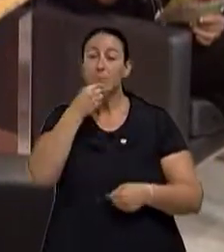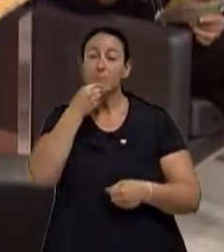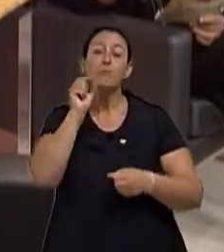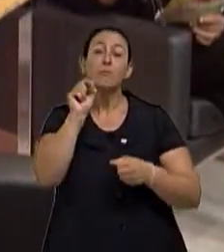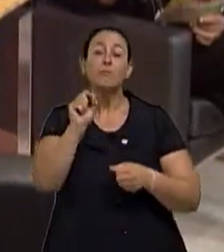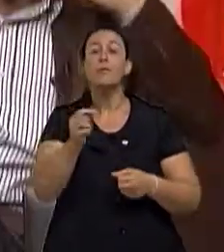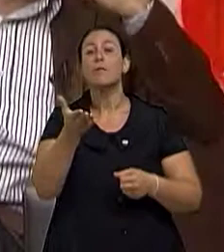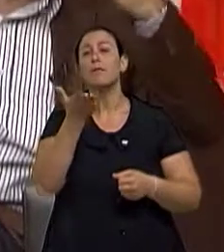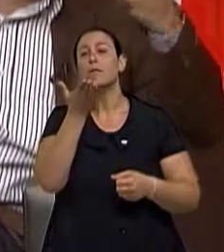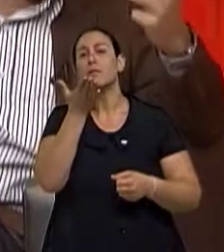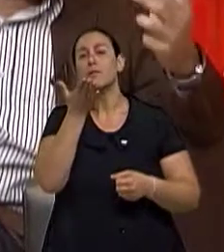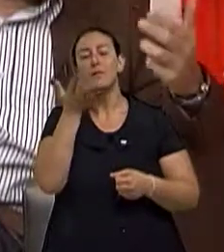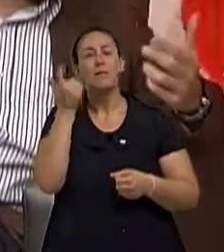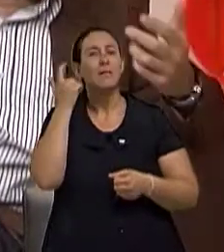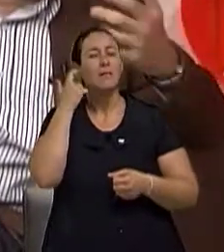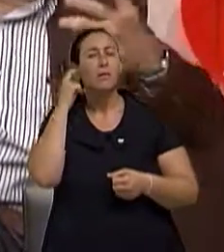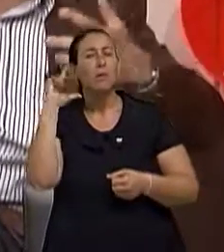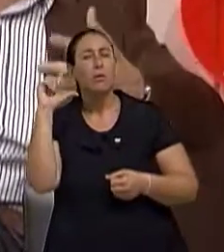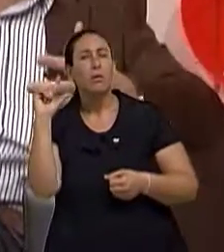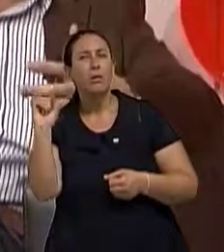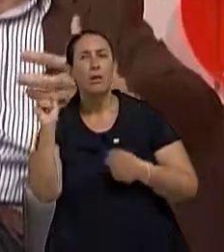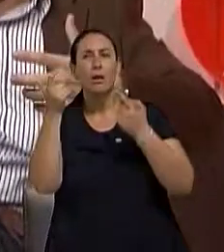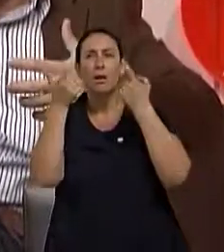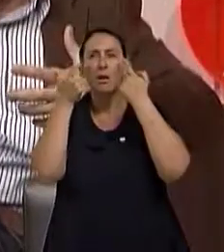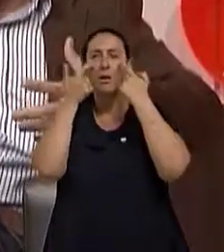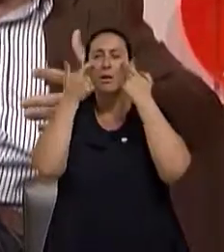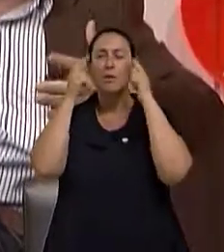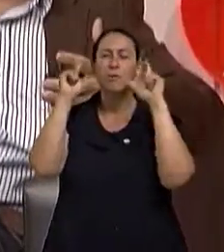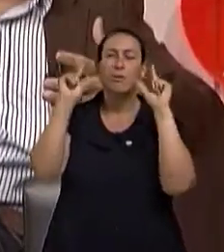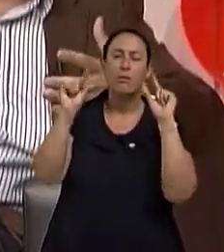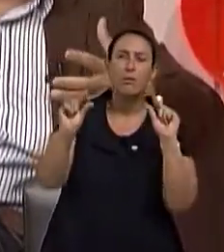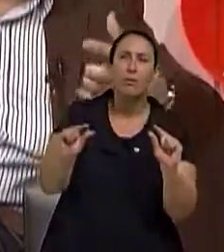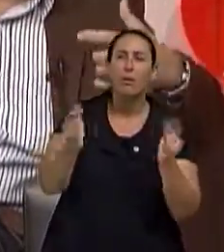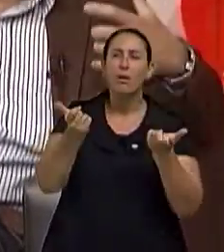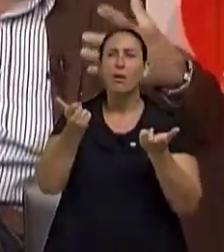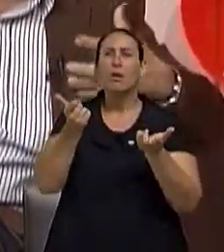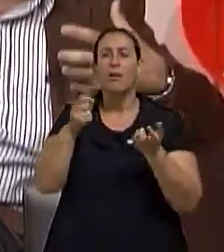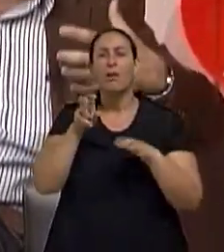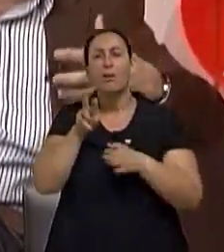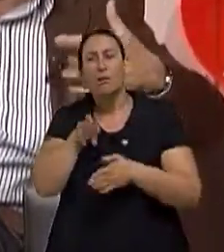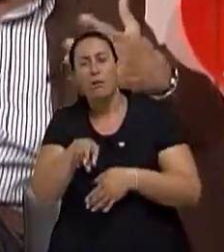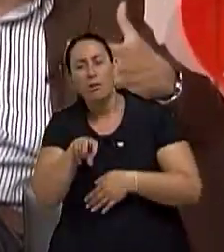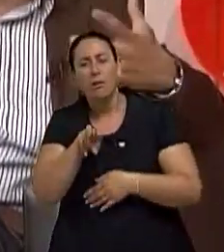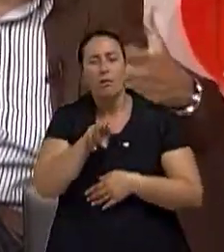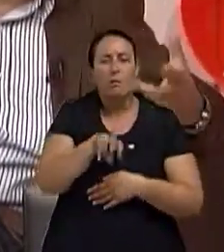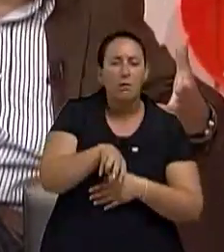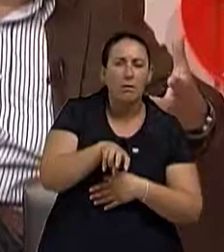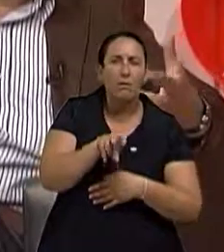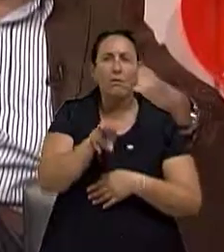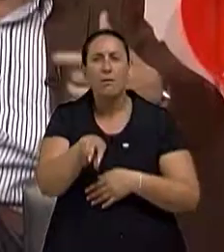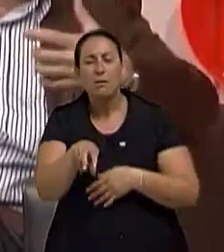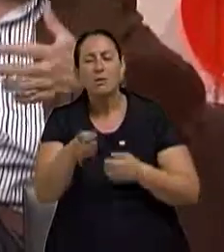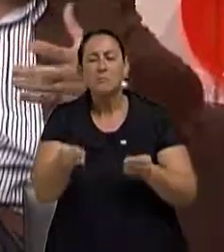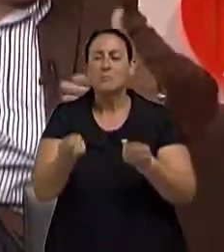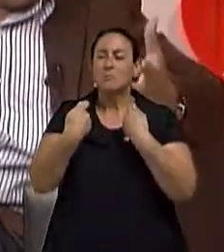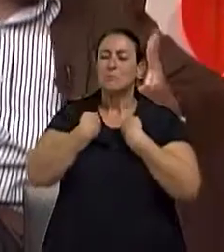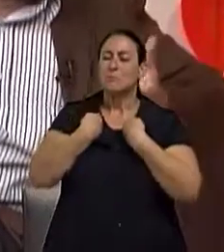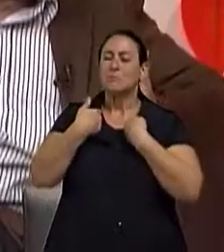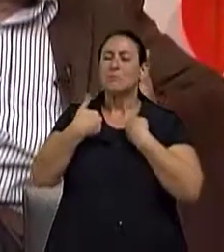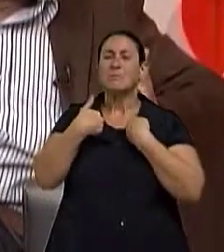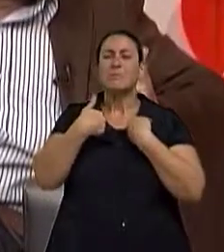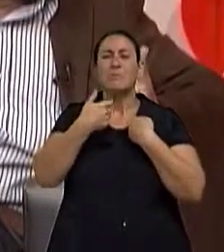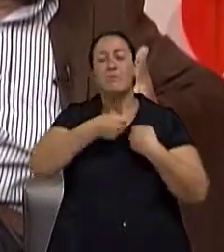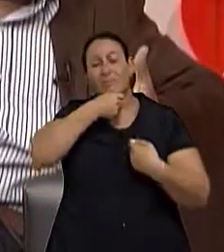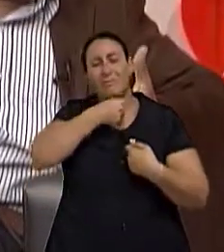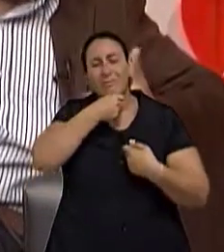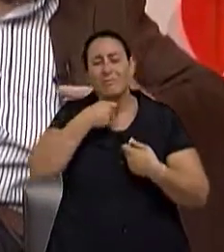a limitação auditiva, a limitação visual, começa a ter dificuldades para caminhar, começa a ter uma série de impeditivos naturais da